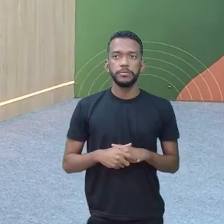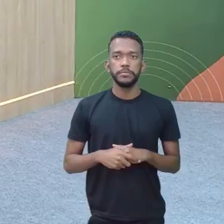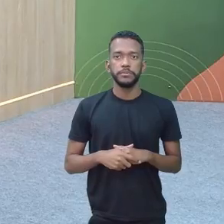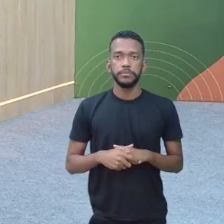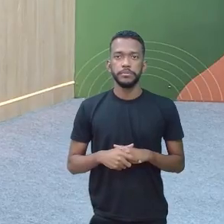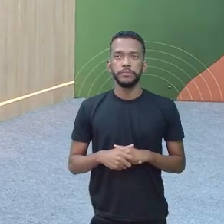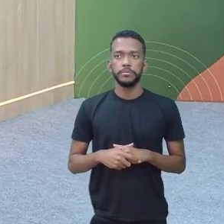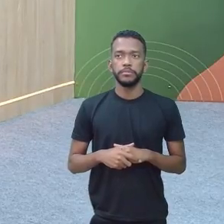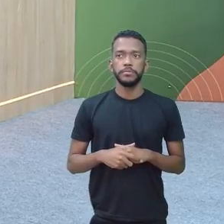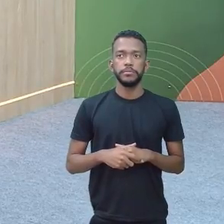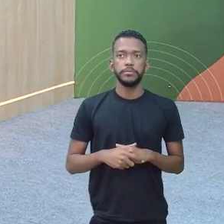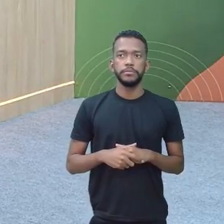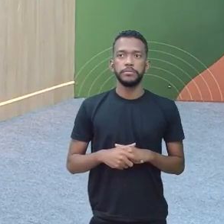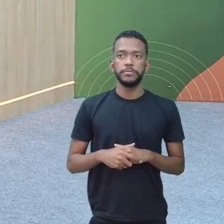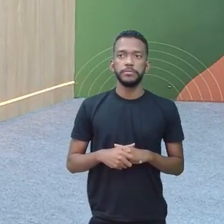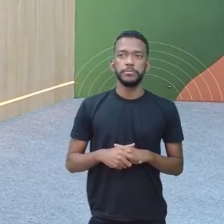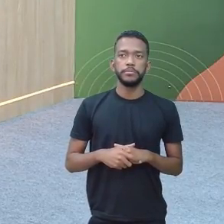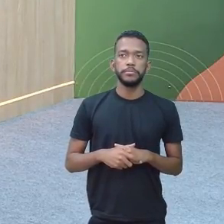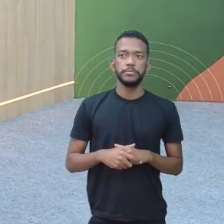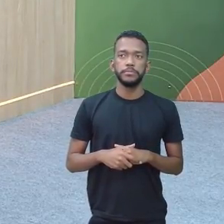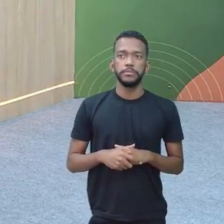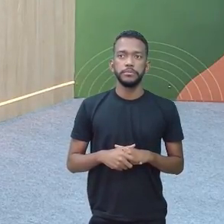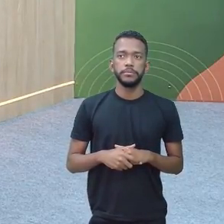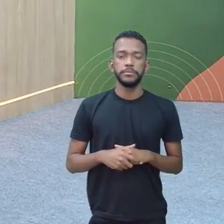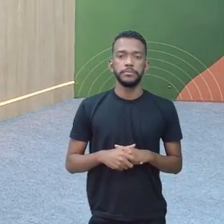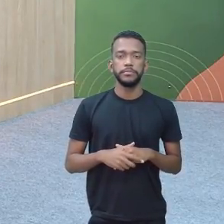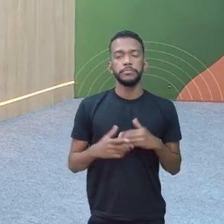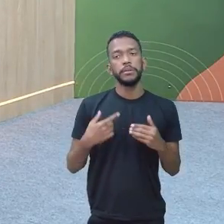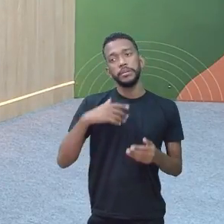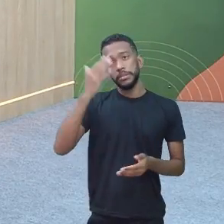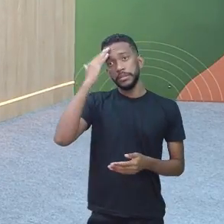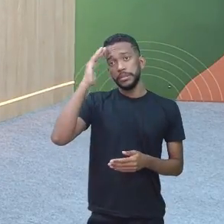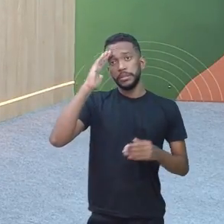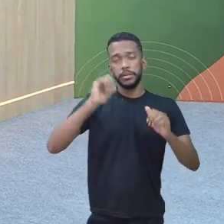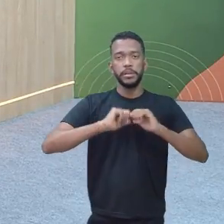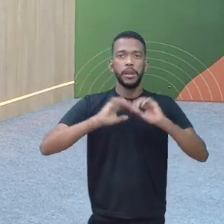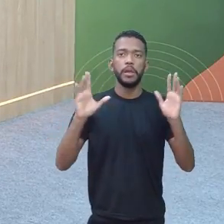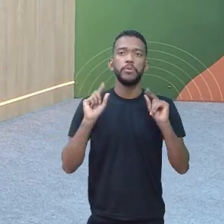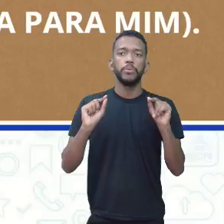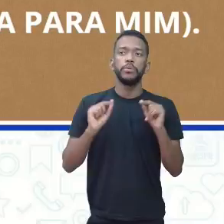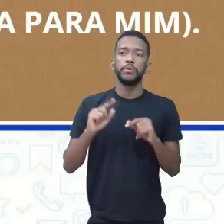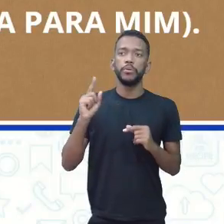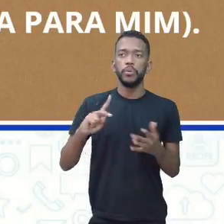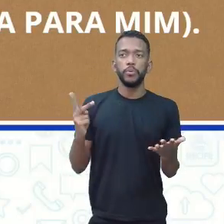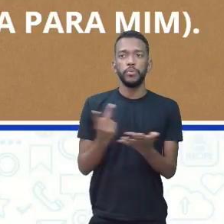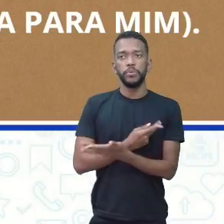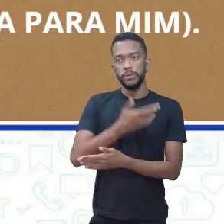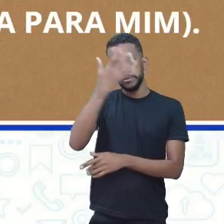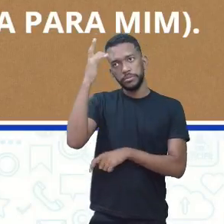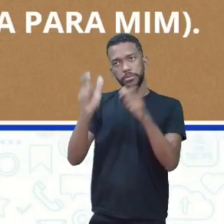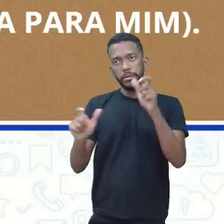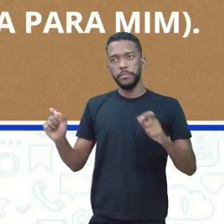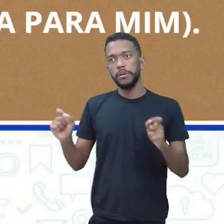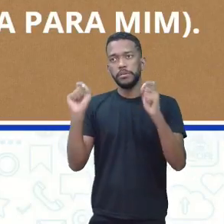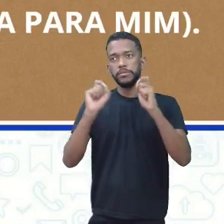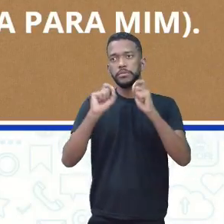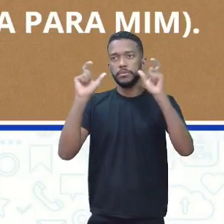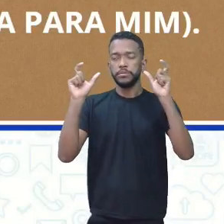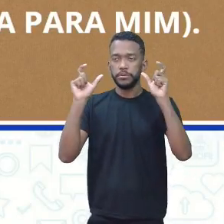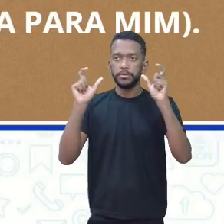aqui dentro de uma pontuação correta? Para poder entender a informação. Então, eu digo, o erro das pessoas é